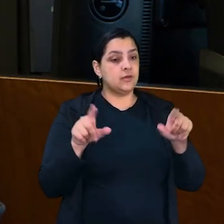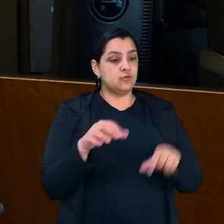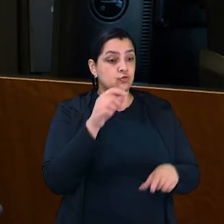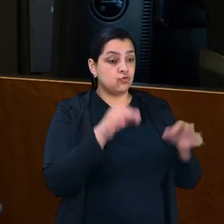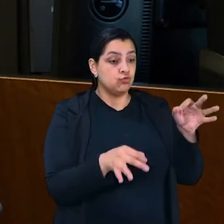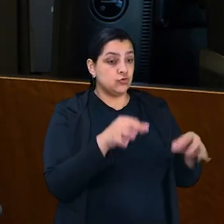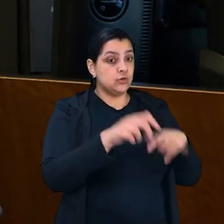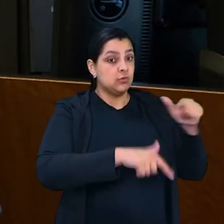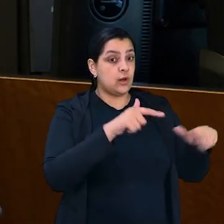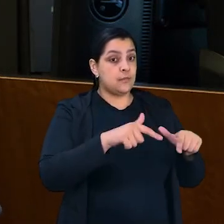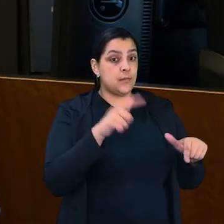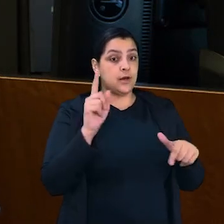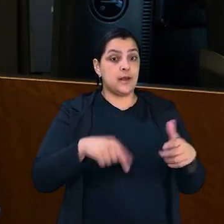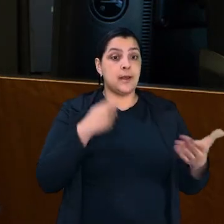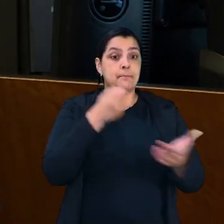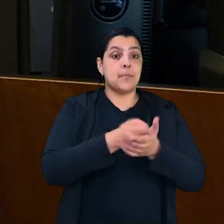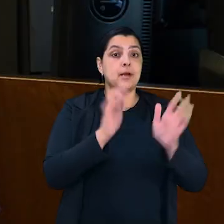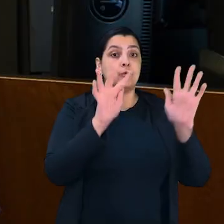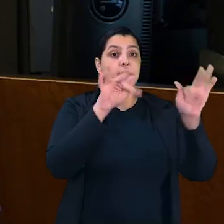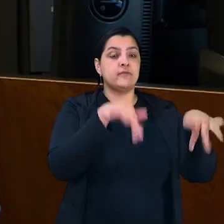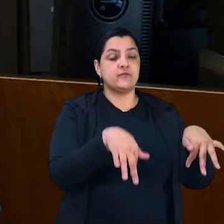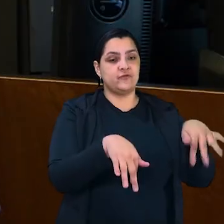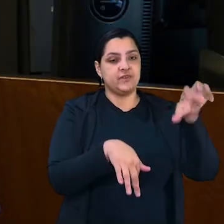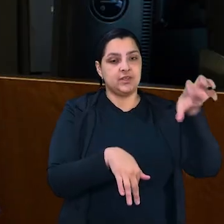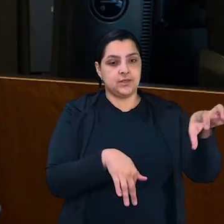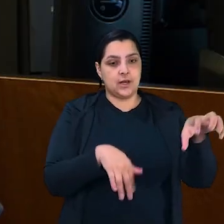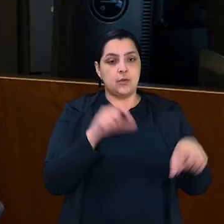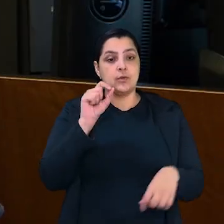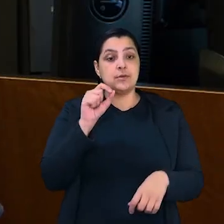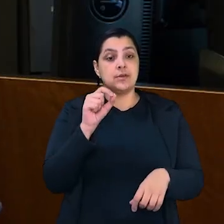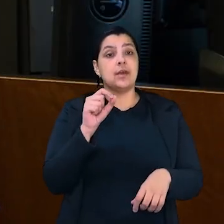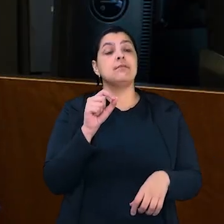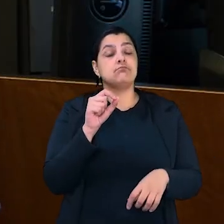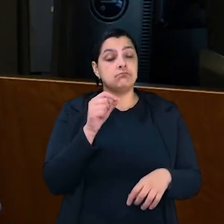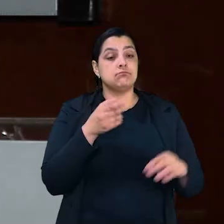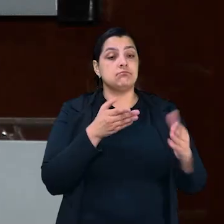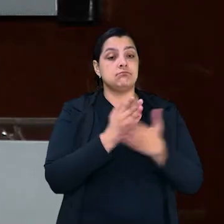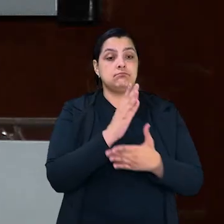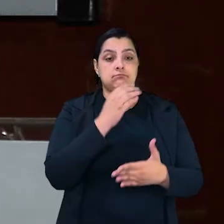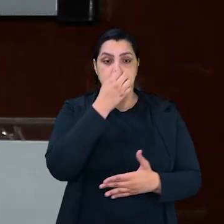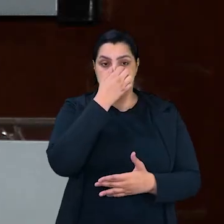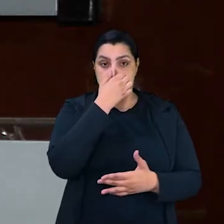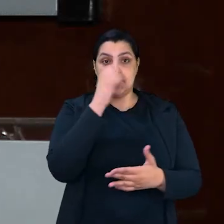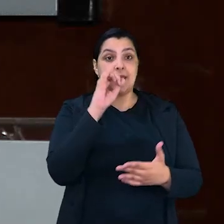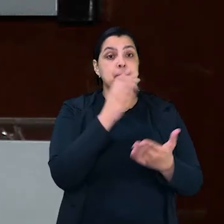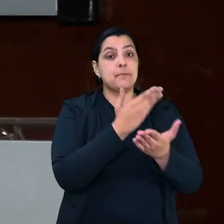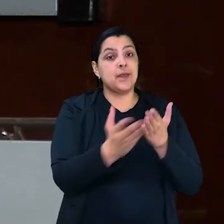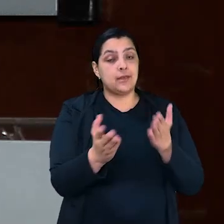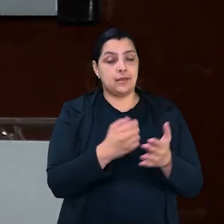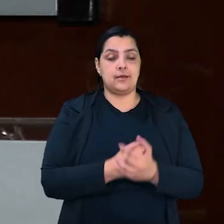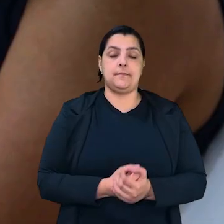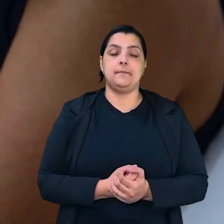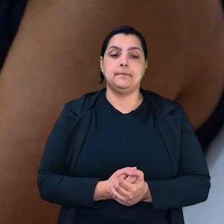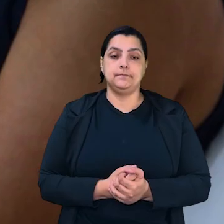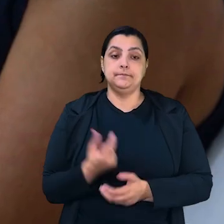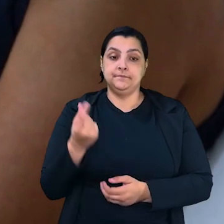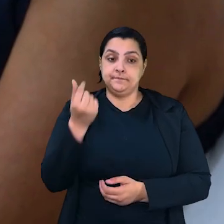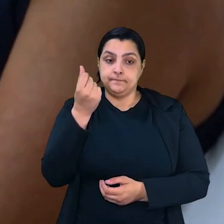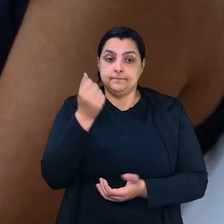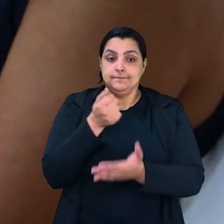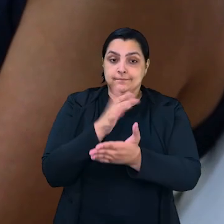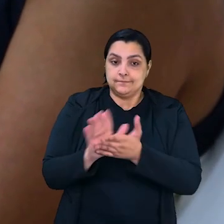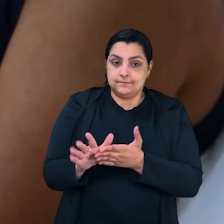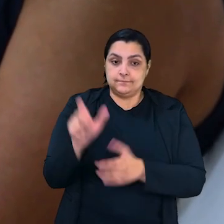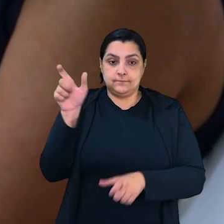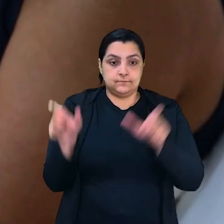diferente. Na justiça do trabalho, as custas são pagas ao final pelo vencido. Além das custas processuais, que são os